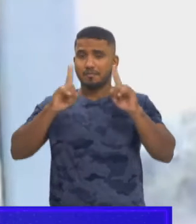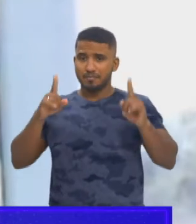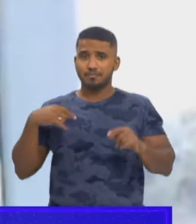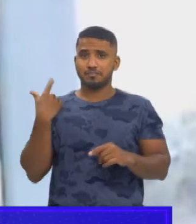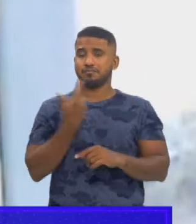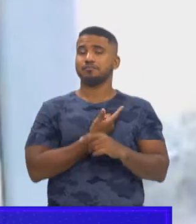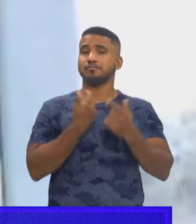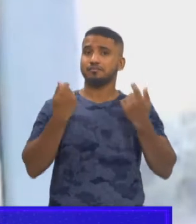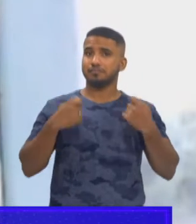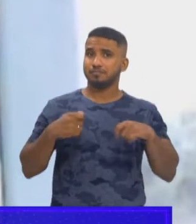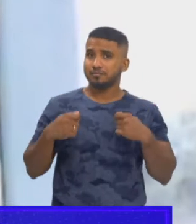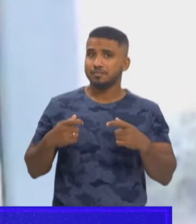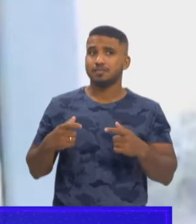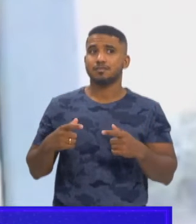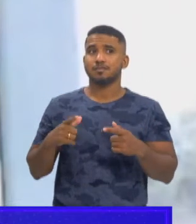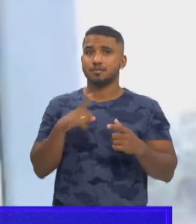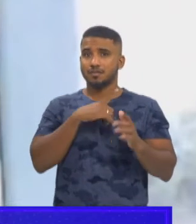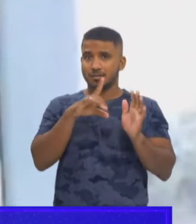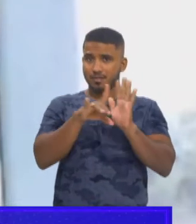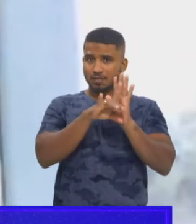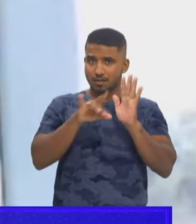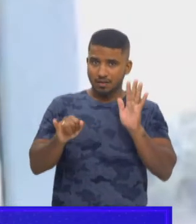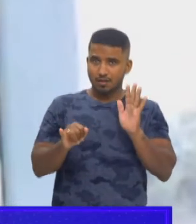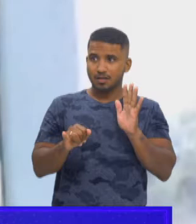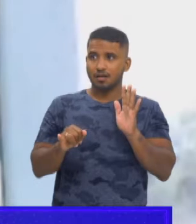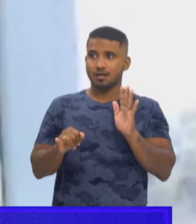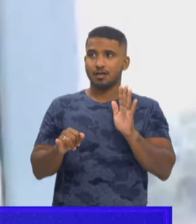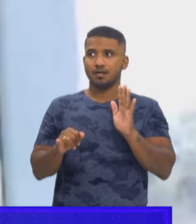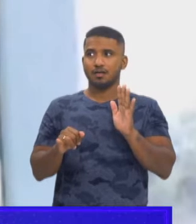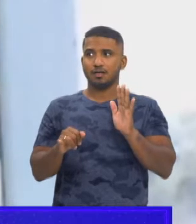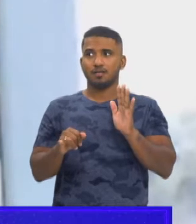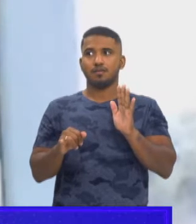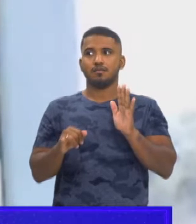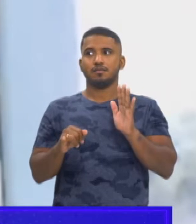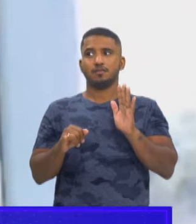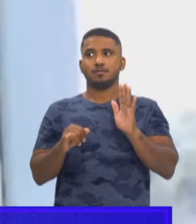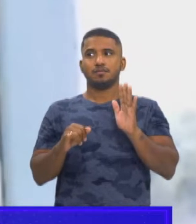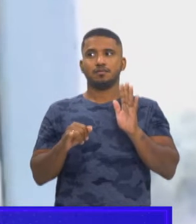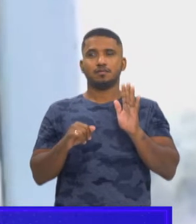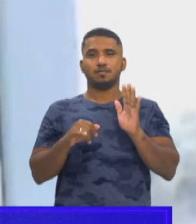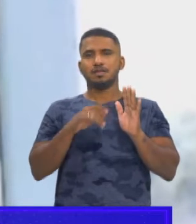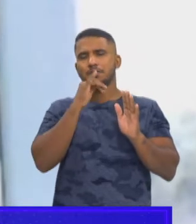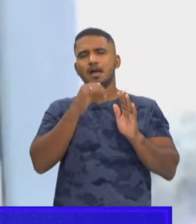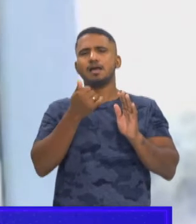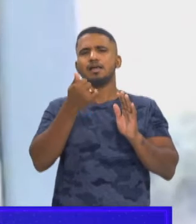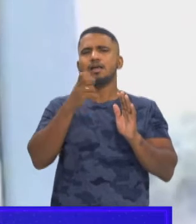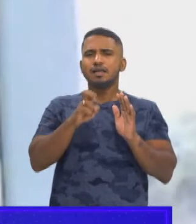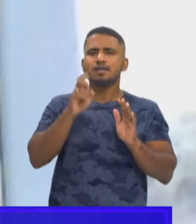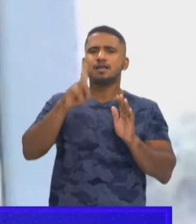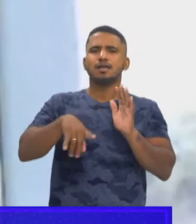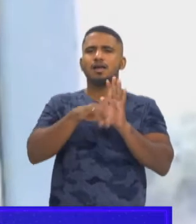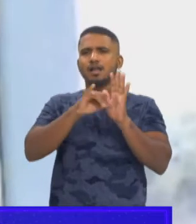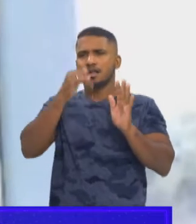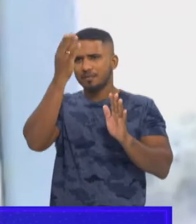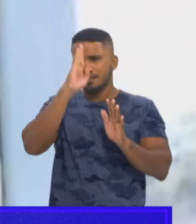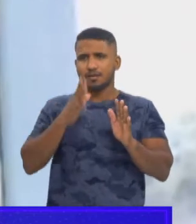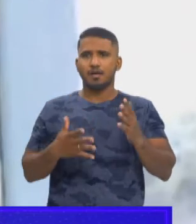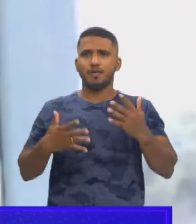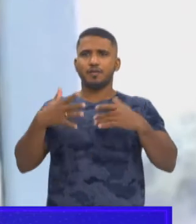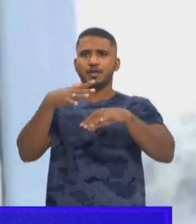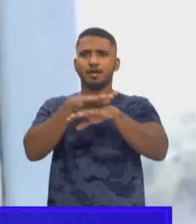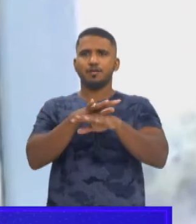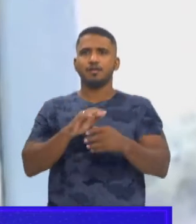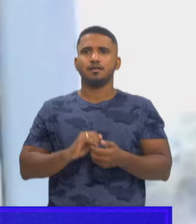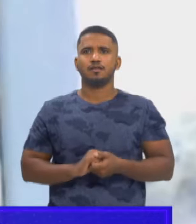deficiência para, na verdade, garantir que esses direitos tenham efetividade, mesmo que na